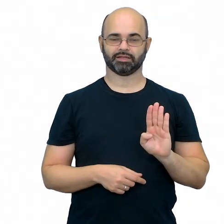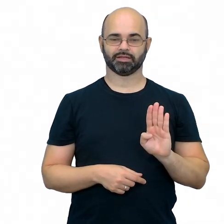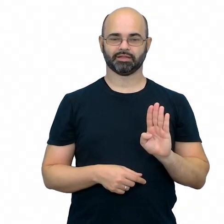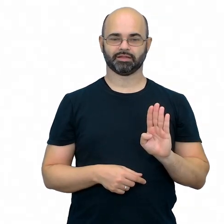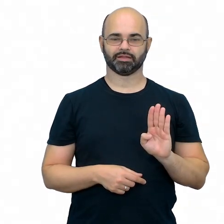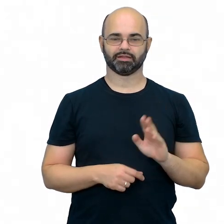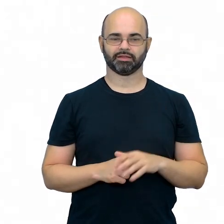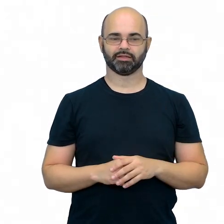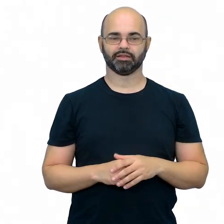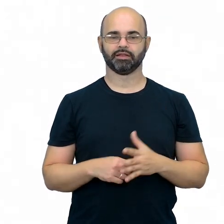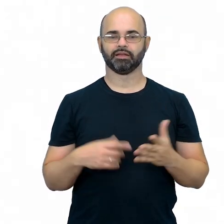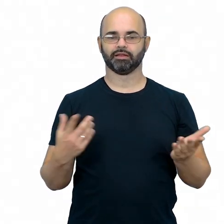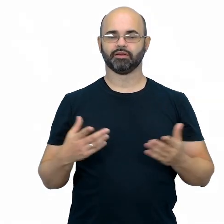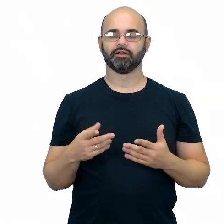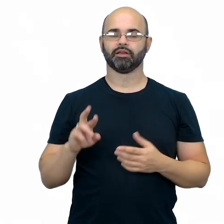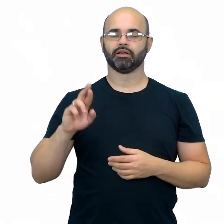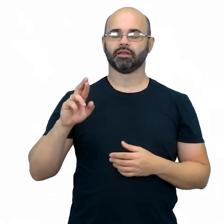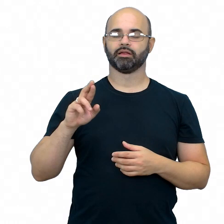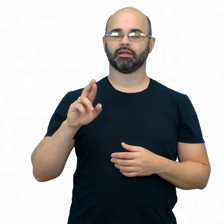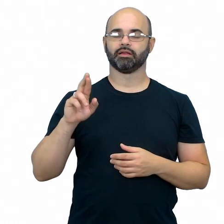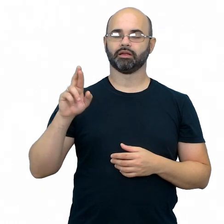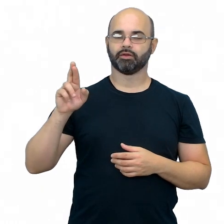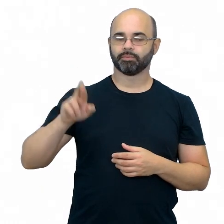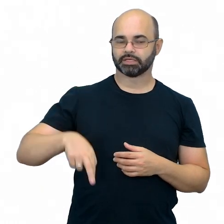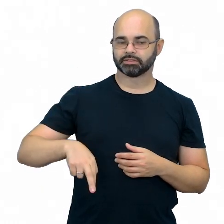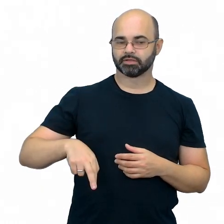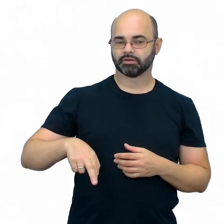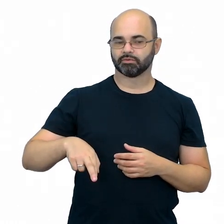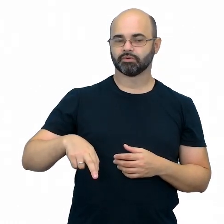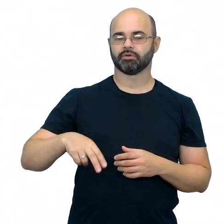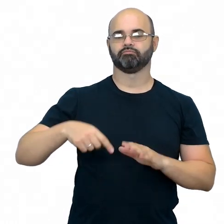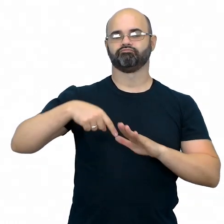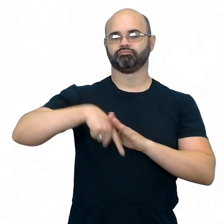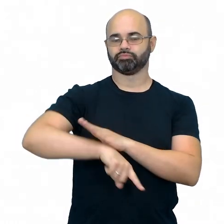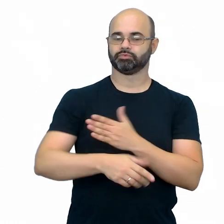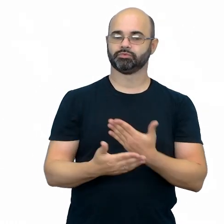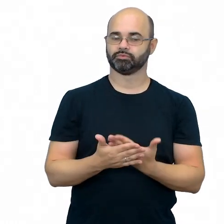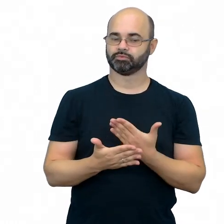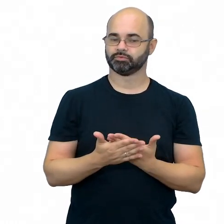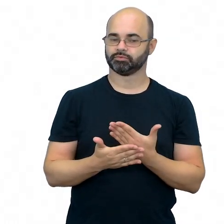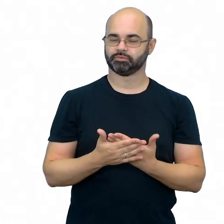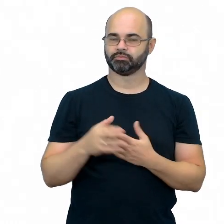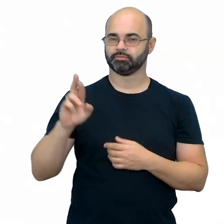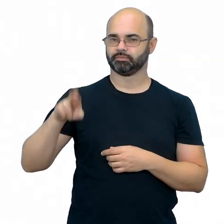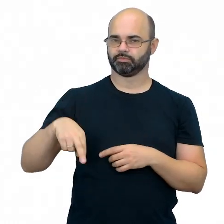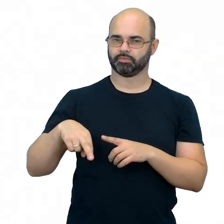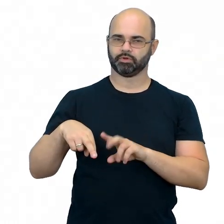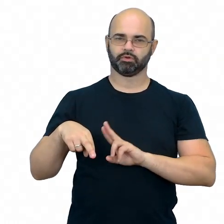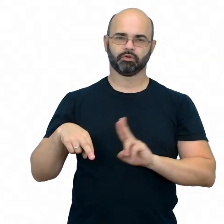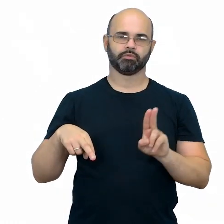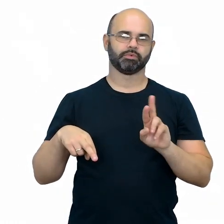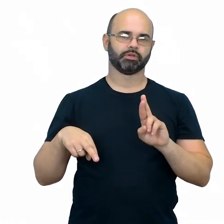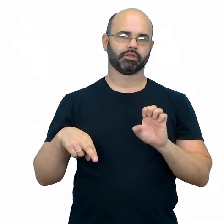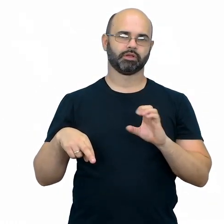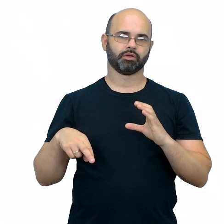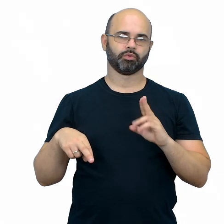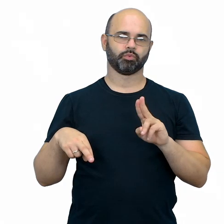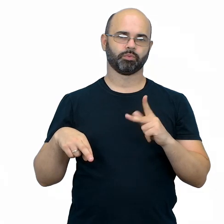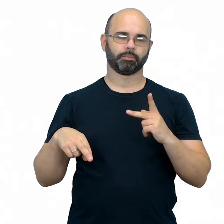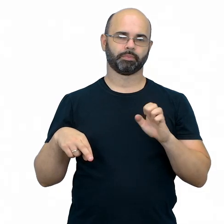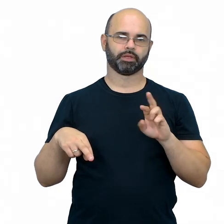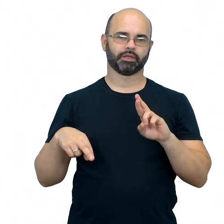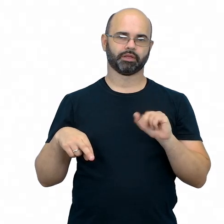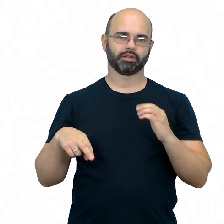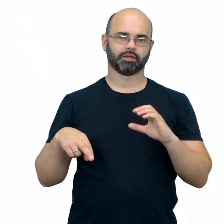momento de recuperação e aprofundamento do ano série, dentro desse estudo da sequência de atividade 4. Bom, nós vamos